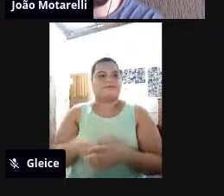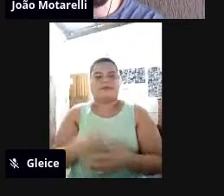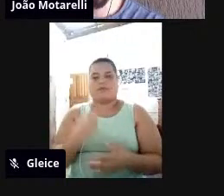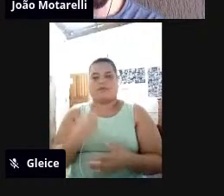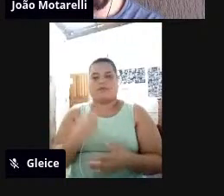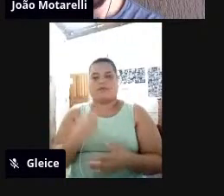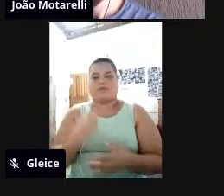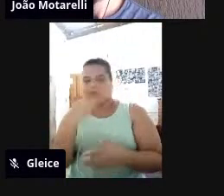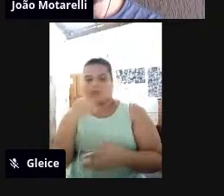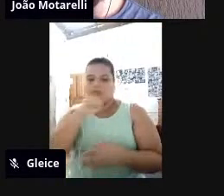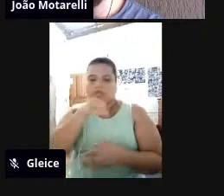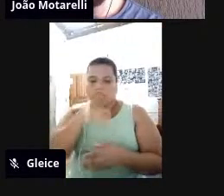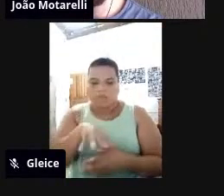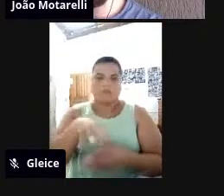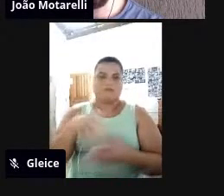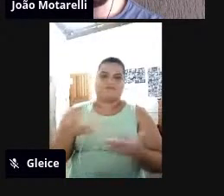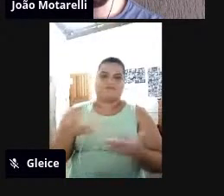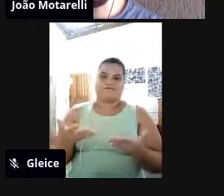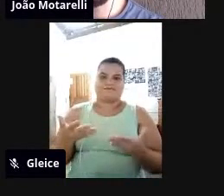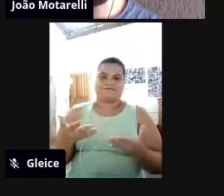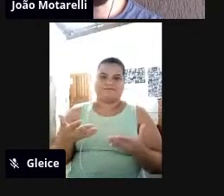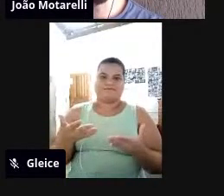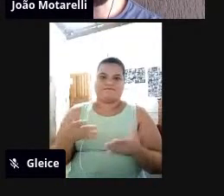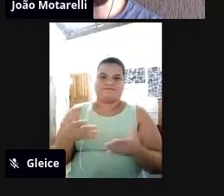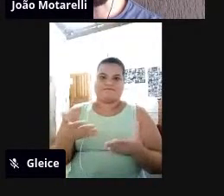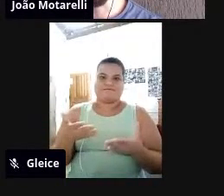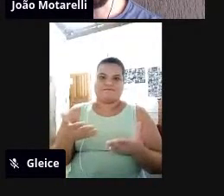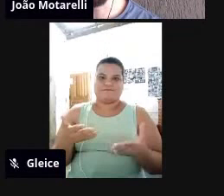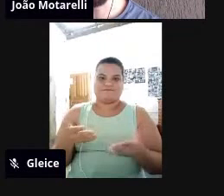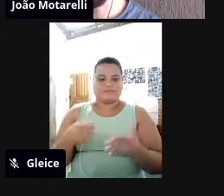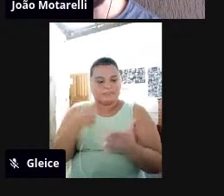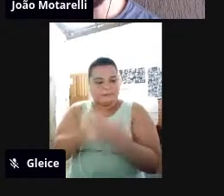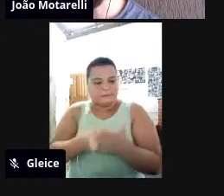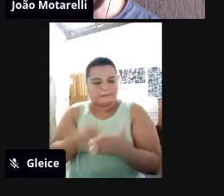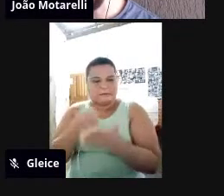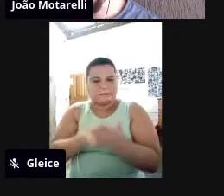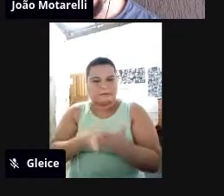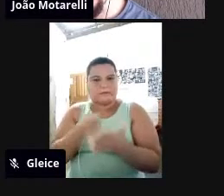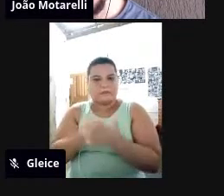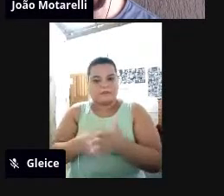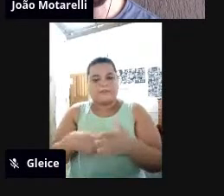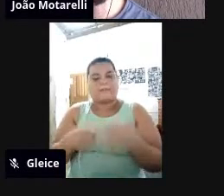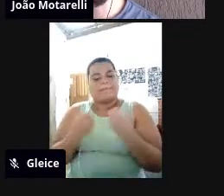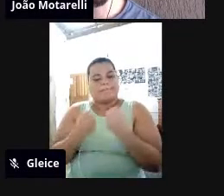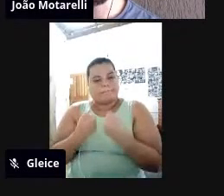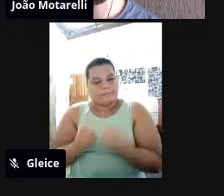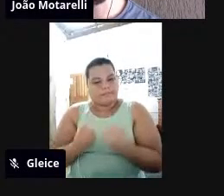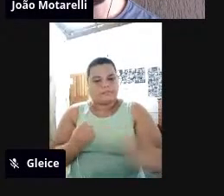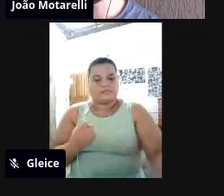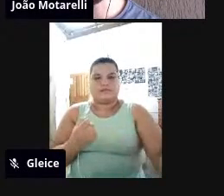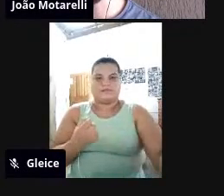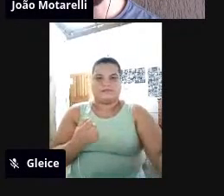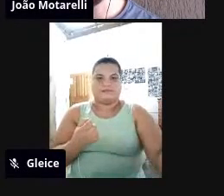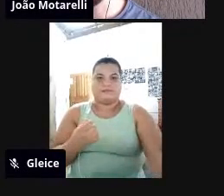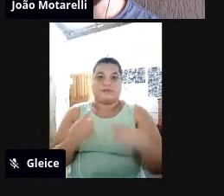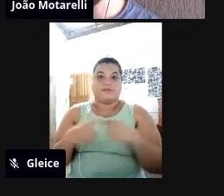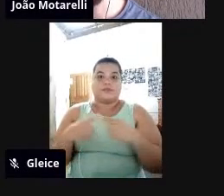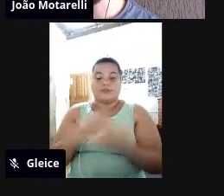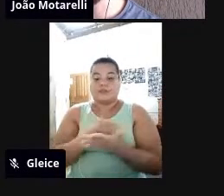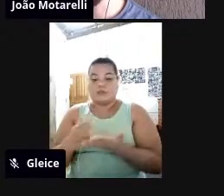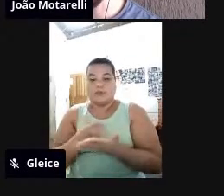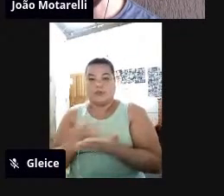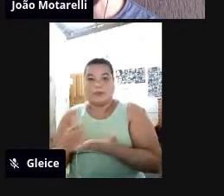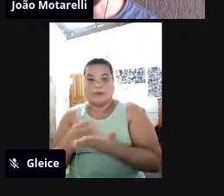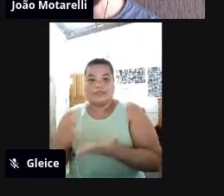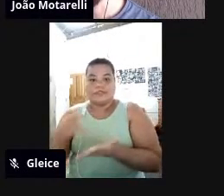escova de dente. O problema começou por causa da pressão com o peso, porque peso que conheci quando fui para a Seleção Brasileira de Ginástica